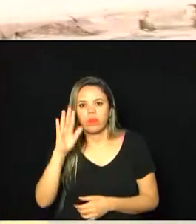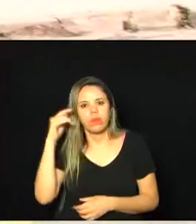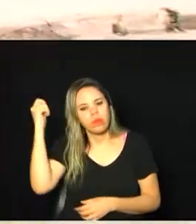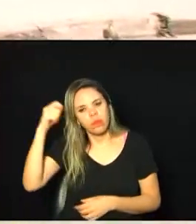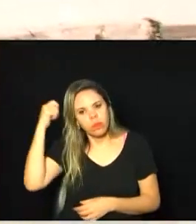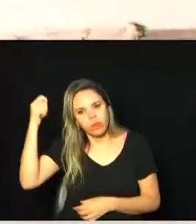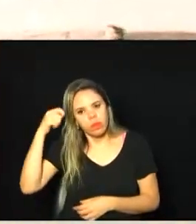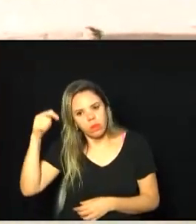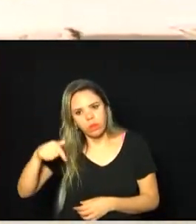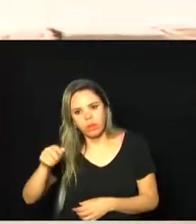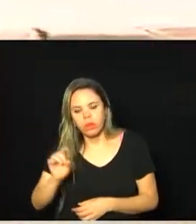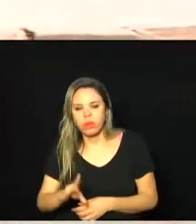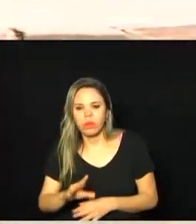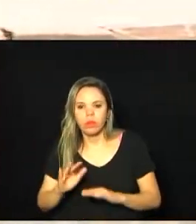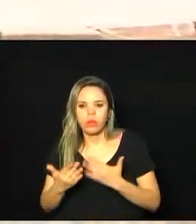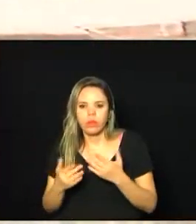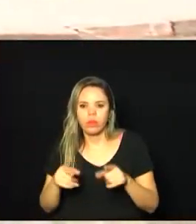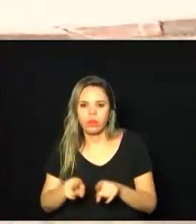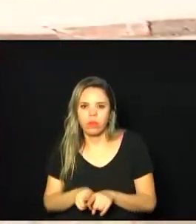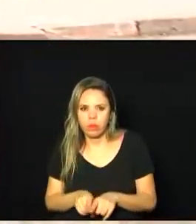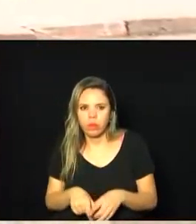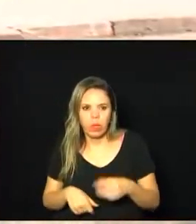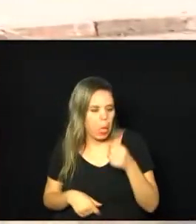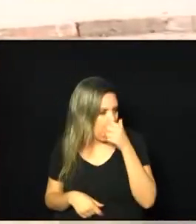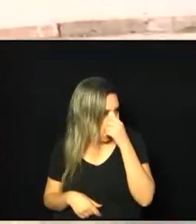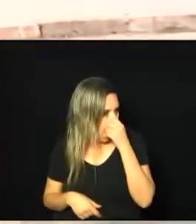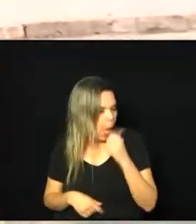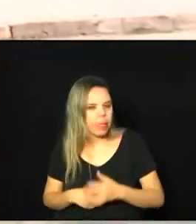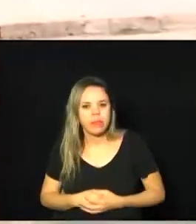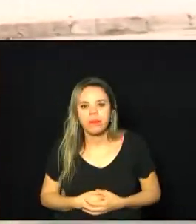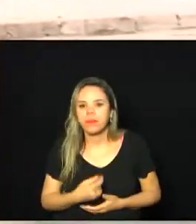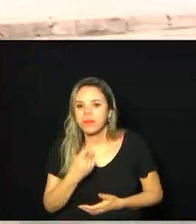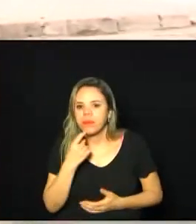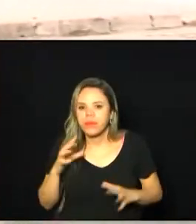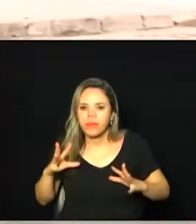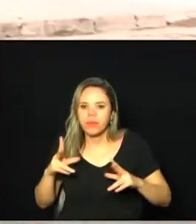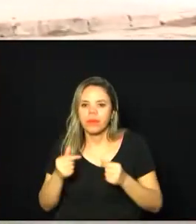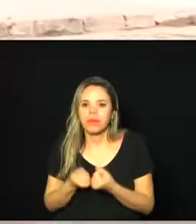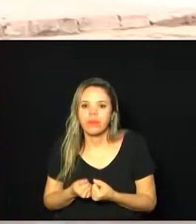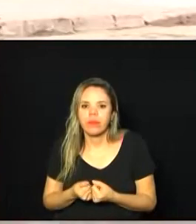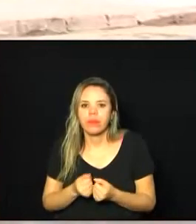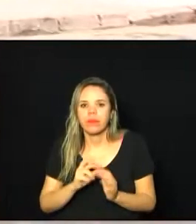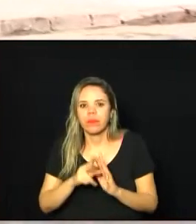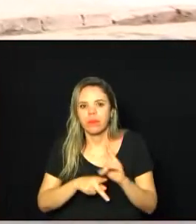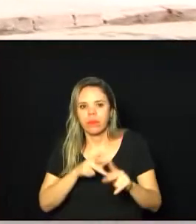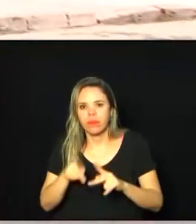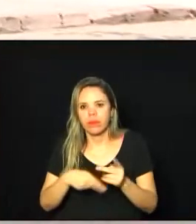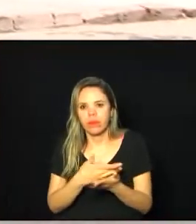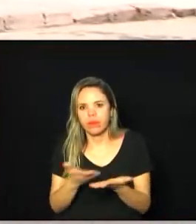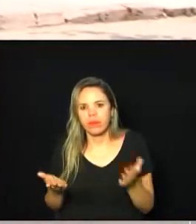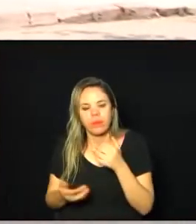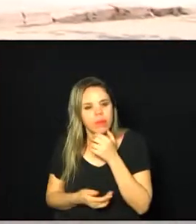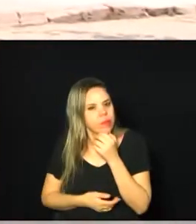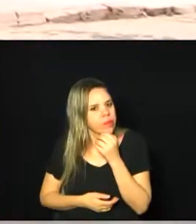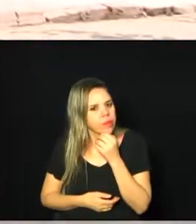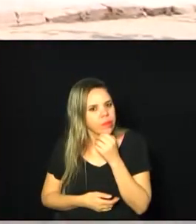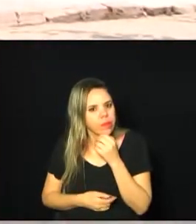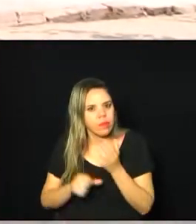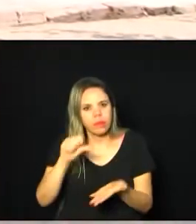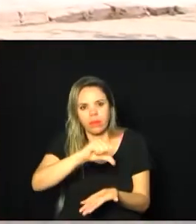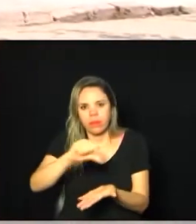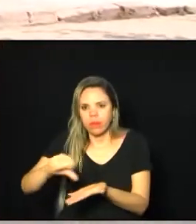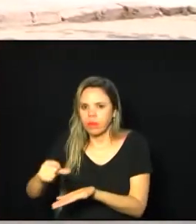artistas daqui, não só do bairro, mas também de Campinas toda. Então são várias pessoas de várias